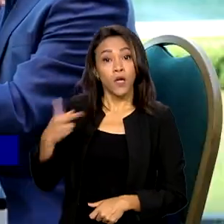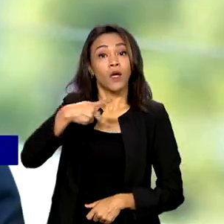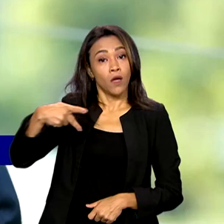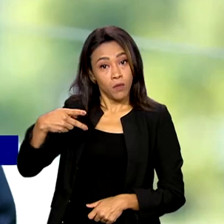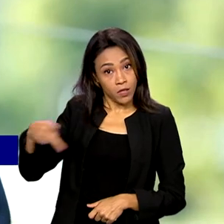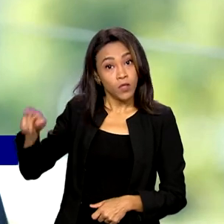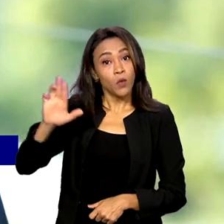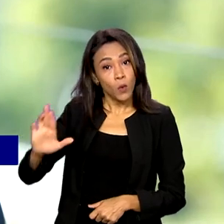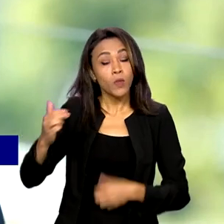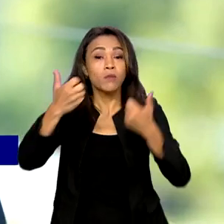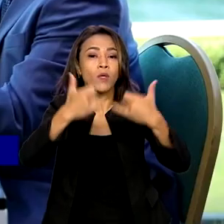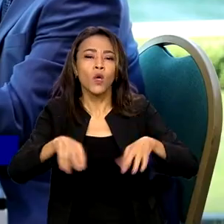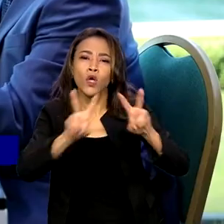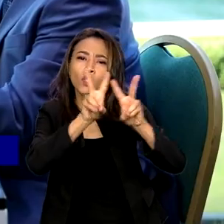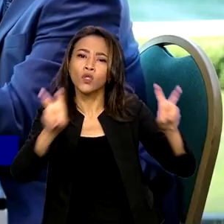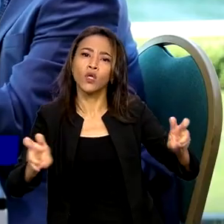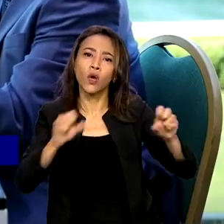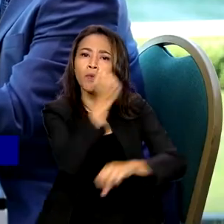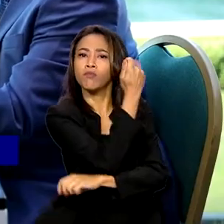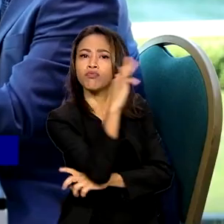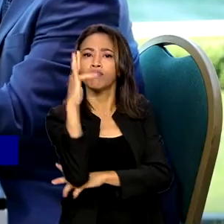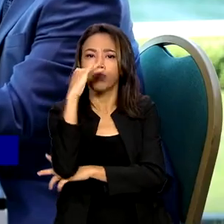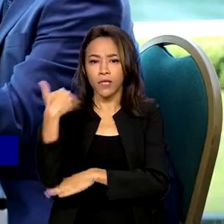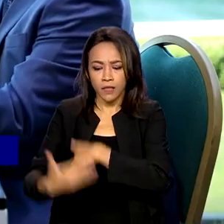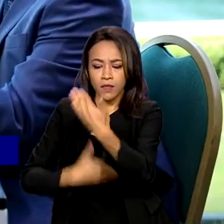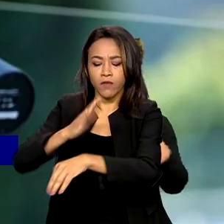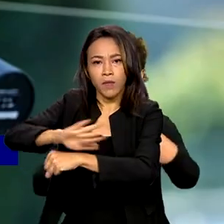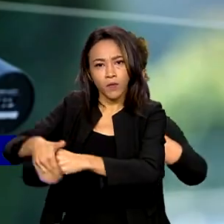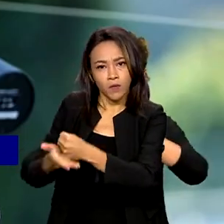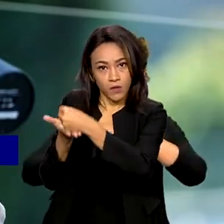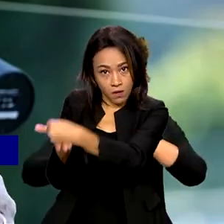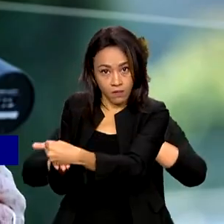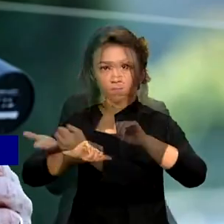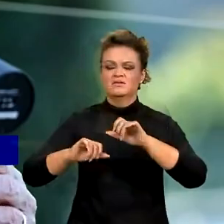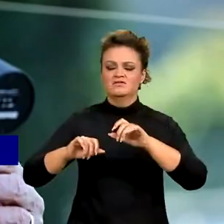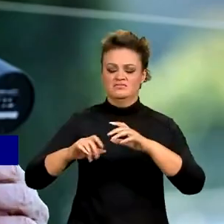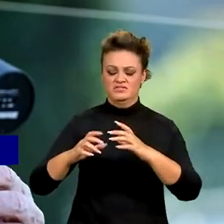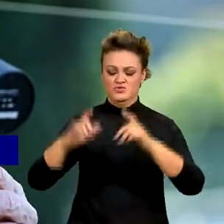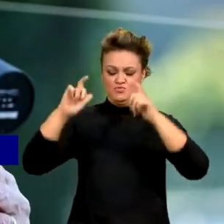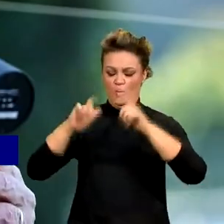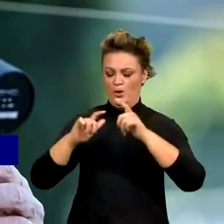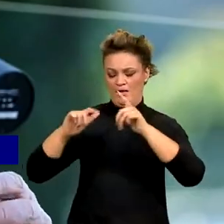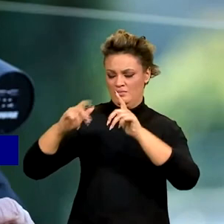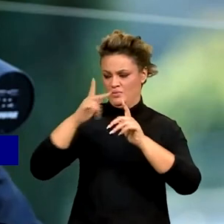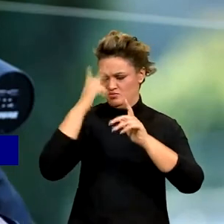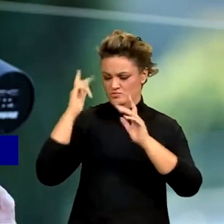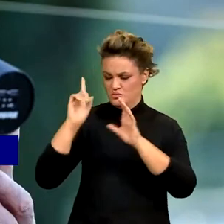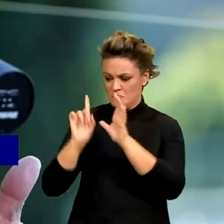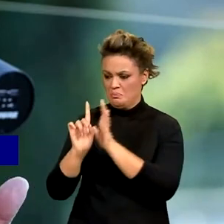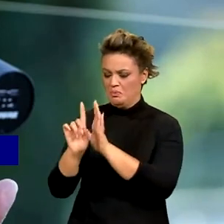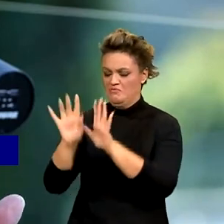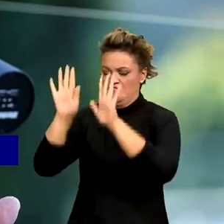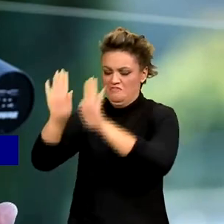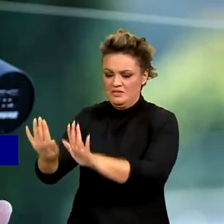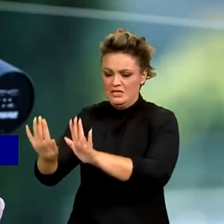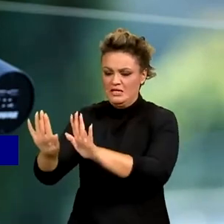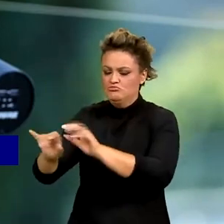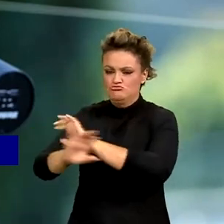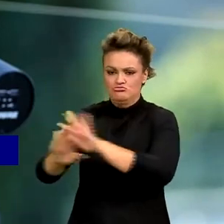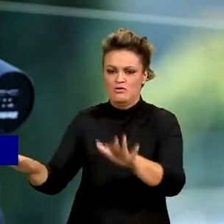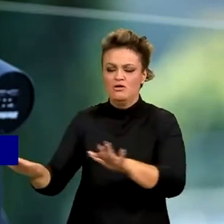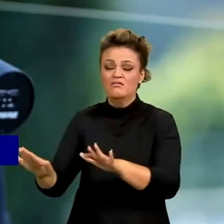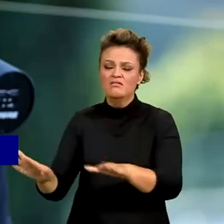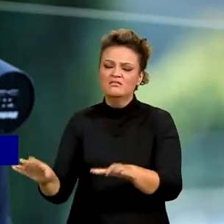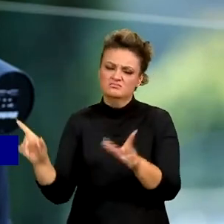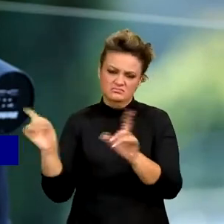voltou a falar sobre meio ambiente e desenvolvimento sustentável o que nós queremos é explorar riqueza da biodiversidade da floresta